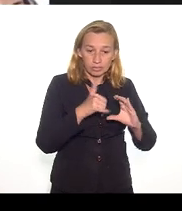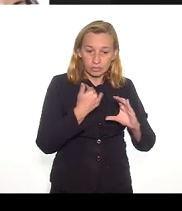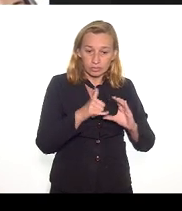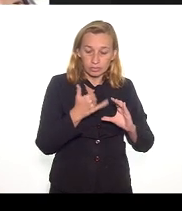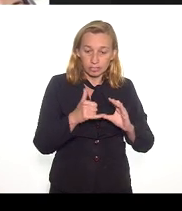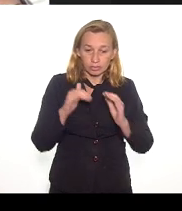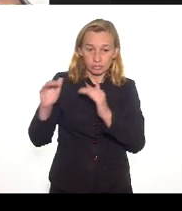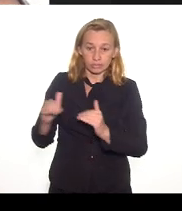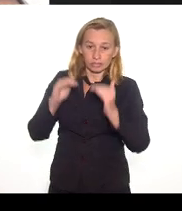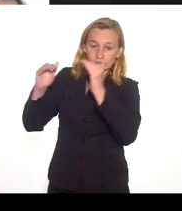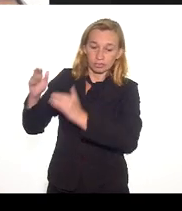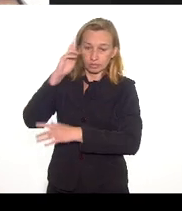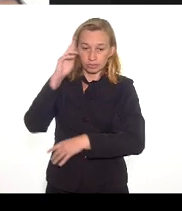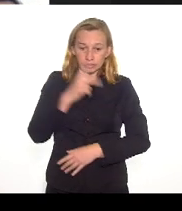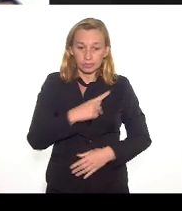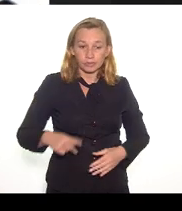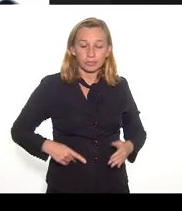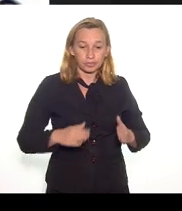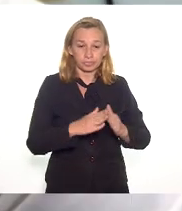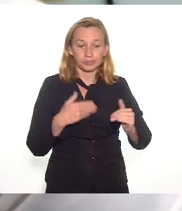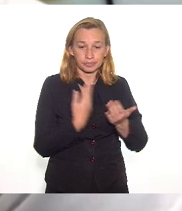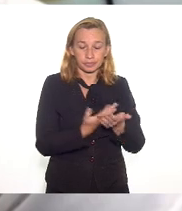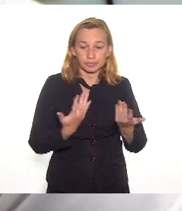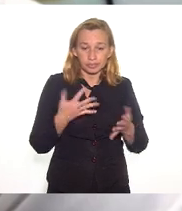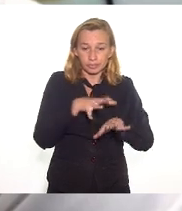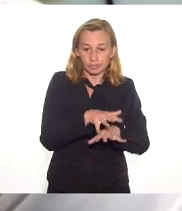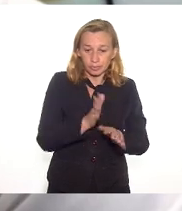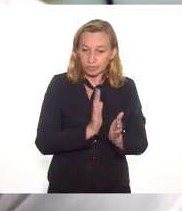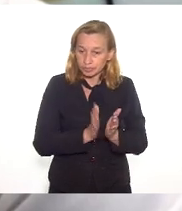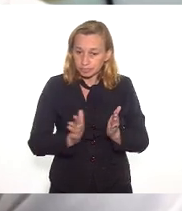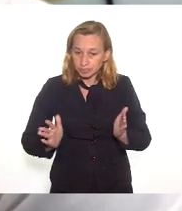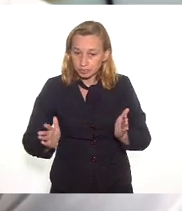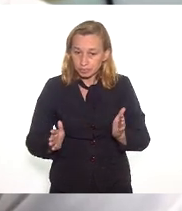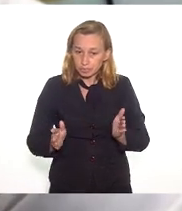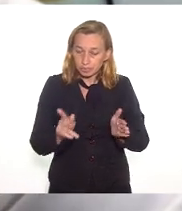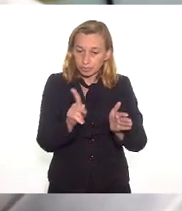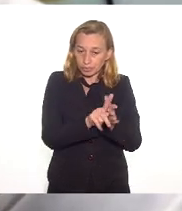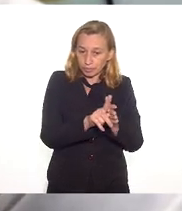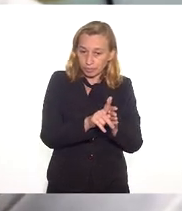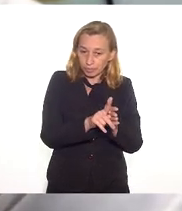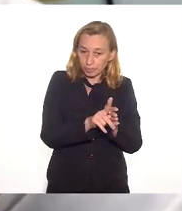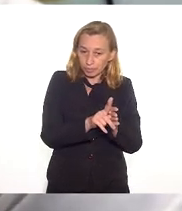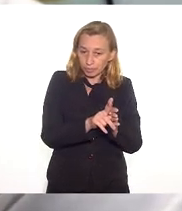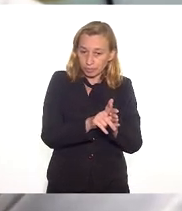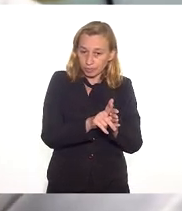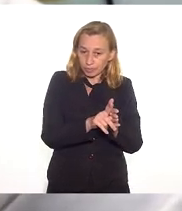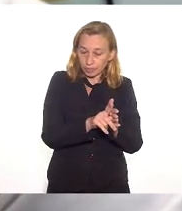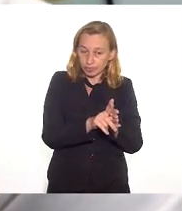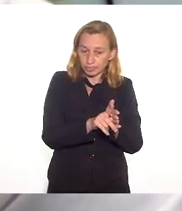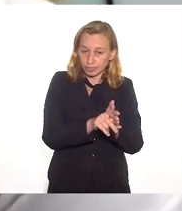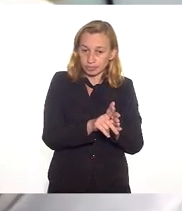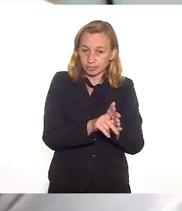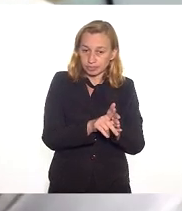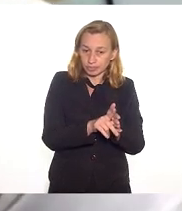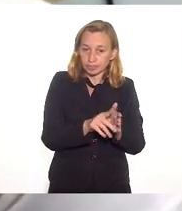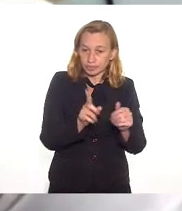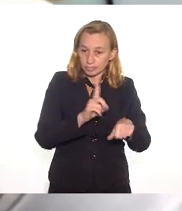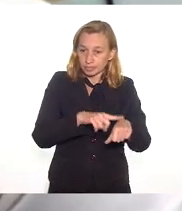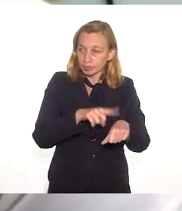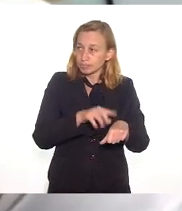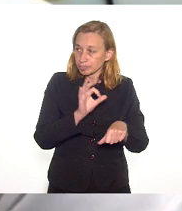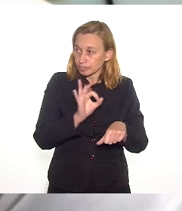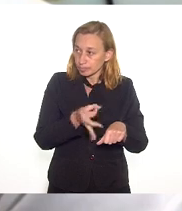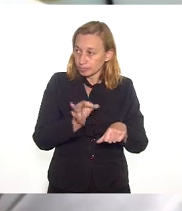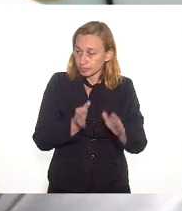Excelência. É um requerimento também de inclusão na ordem do dia. É de projetos temáticos que está justamente nesse momento. Então,